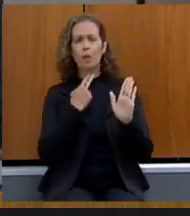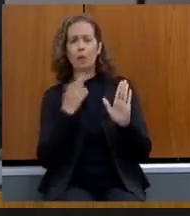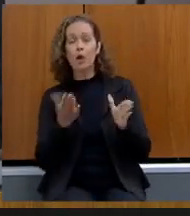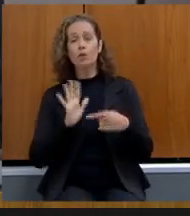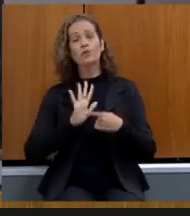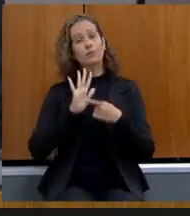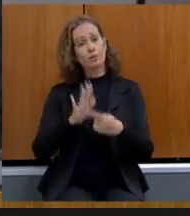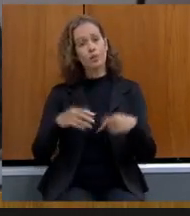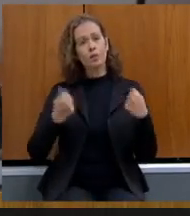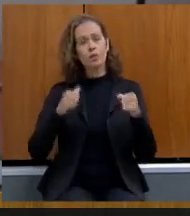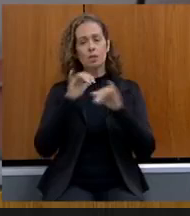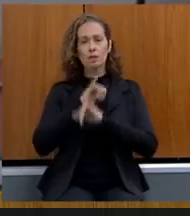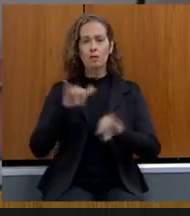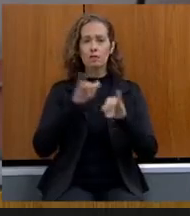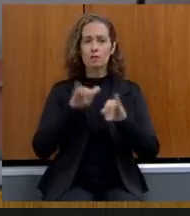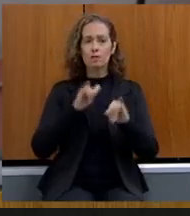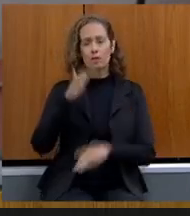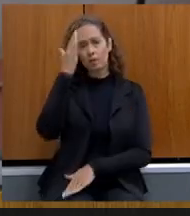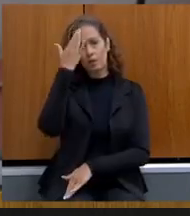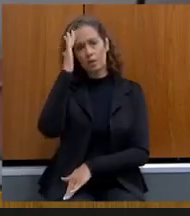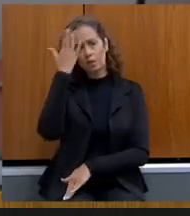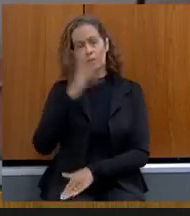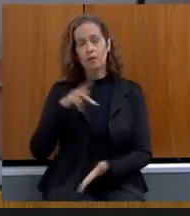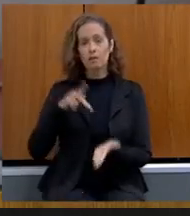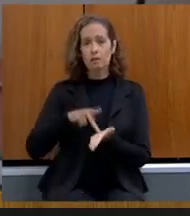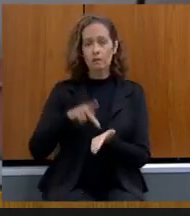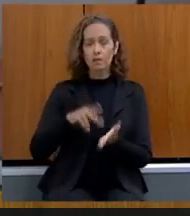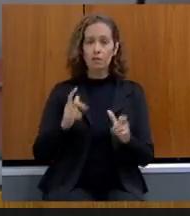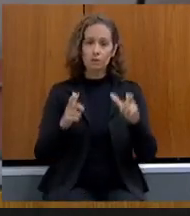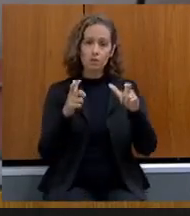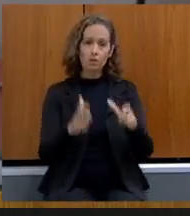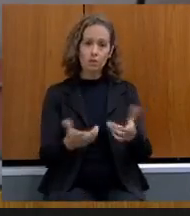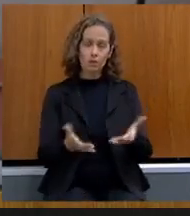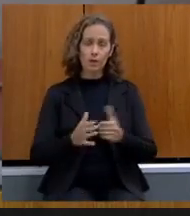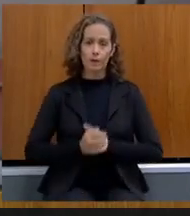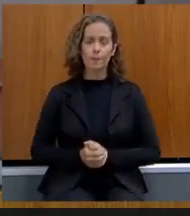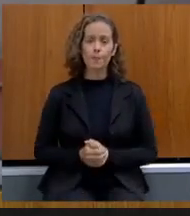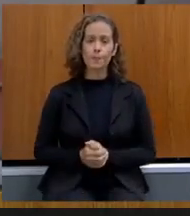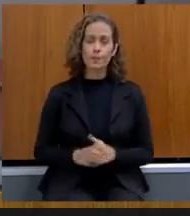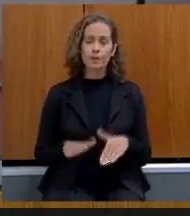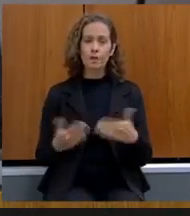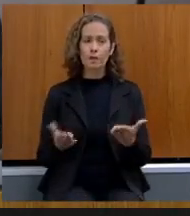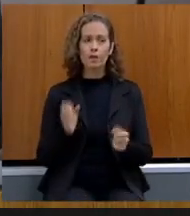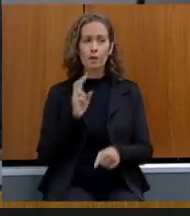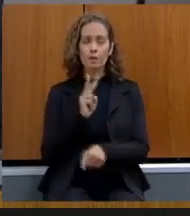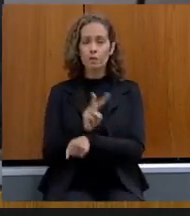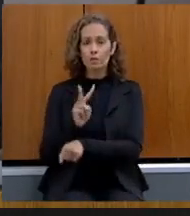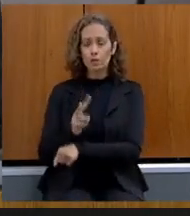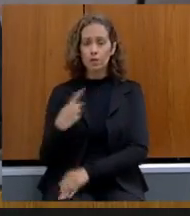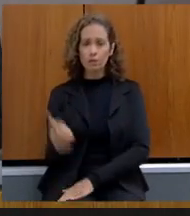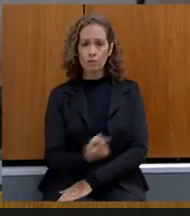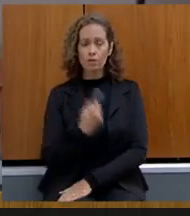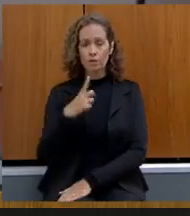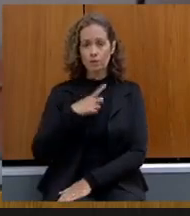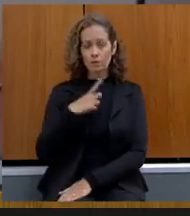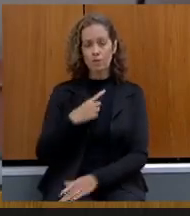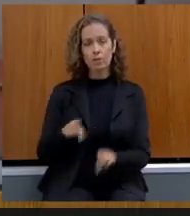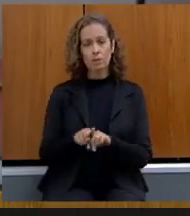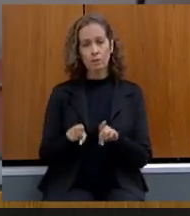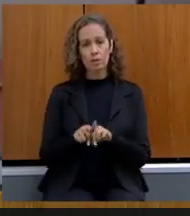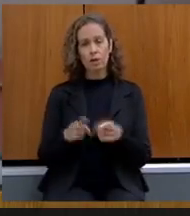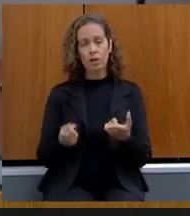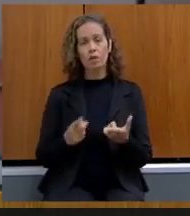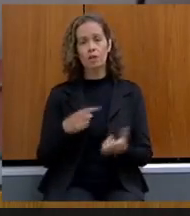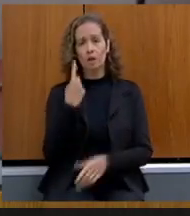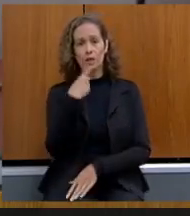ninguém melhor do que o prefeito para entender também a realidade local é então e Rio cuidado que a gente teve sabe Deputado de